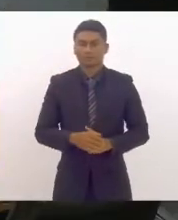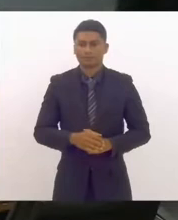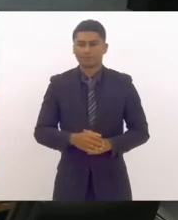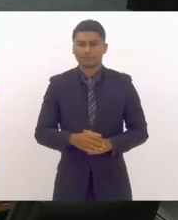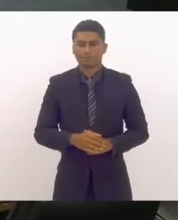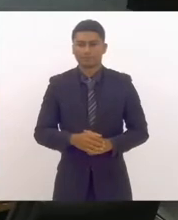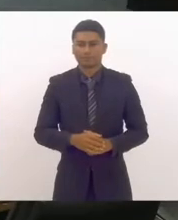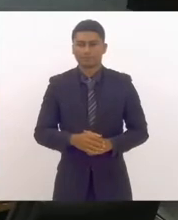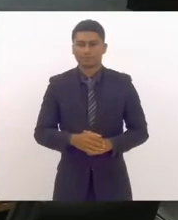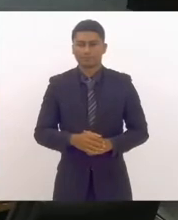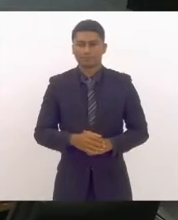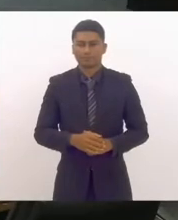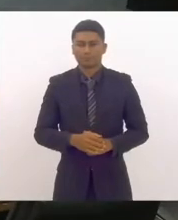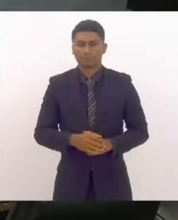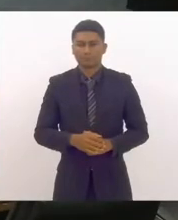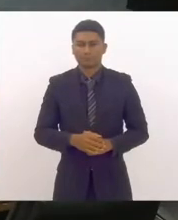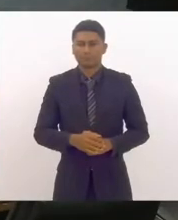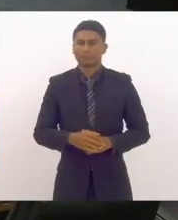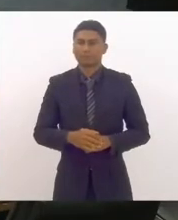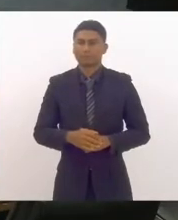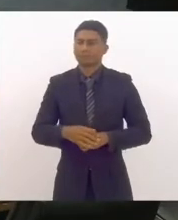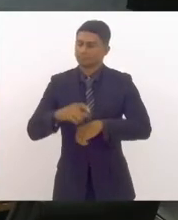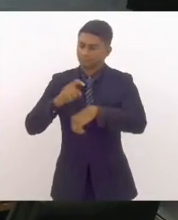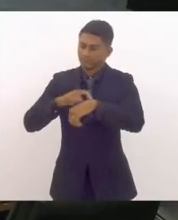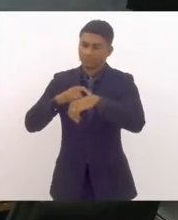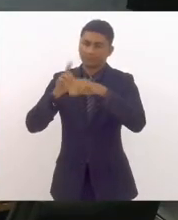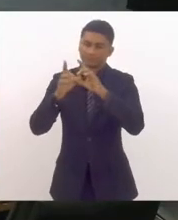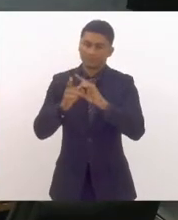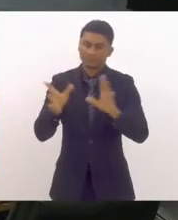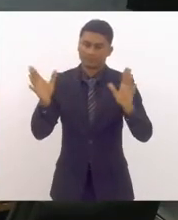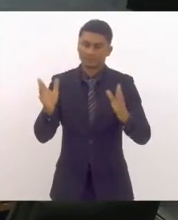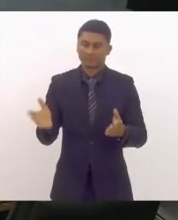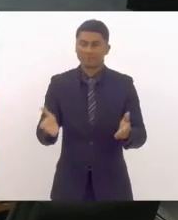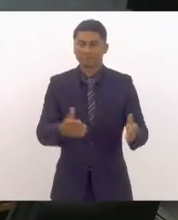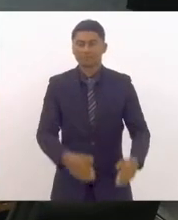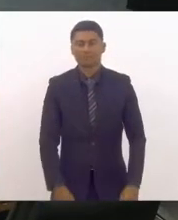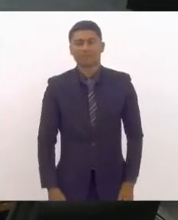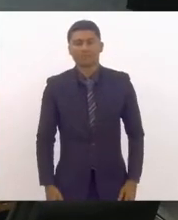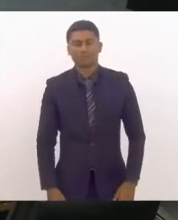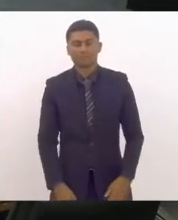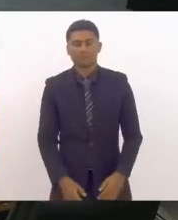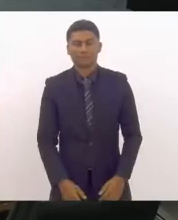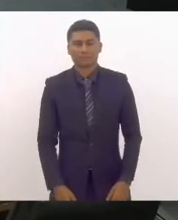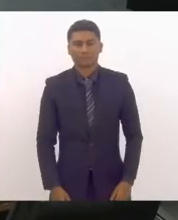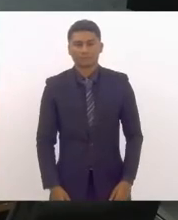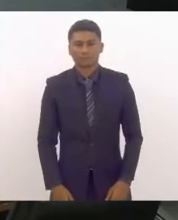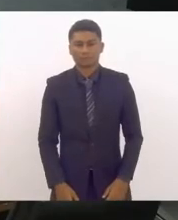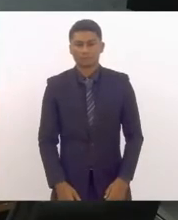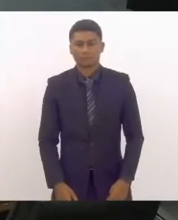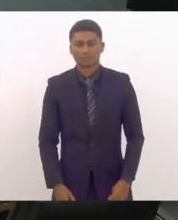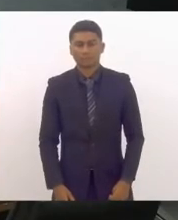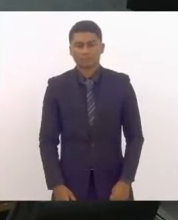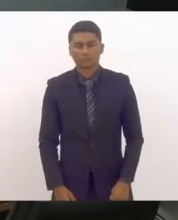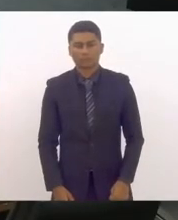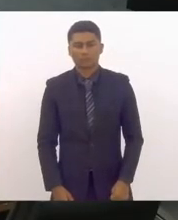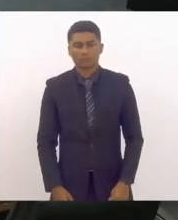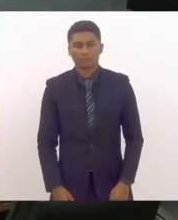há 10 minutos que precisar e aqui ele sabe falar oi